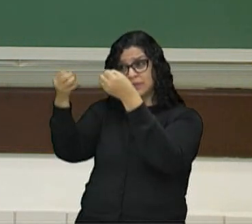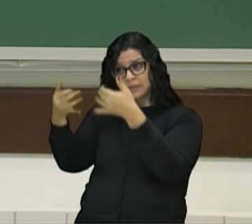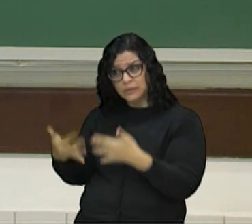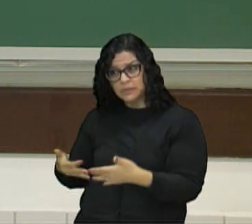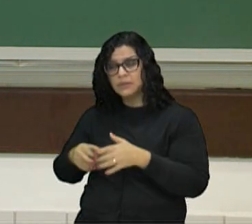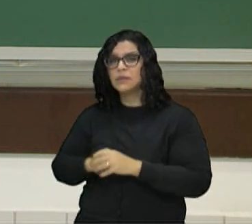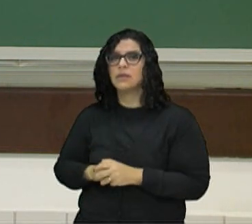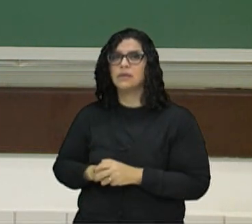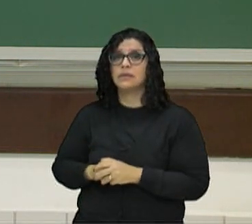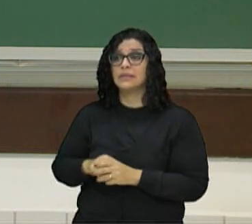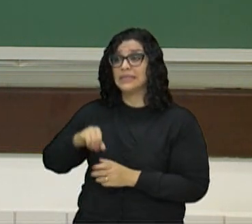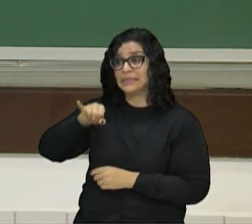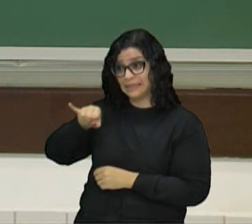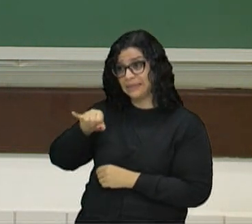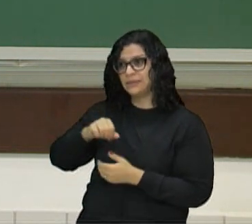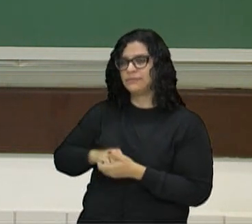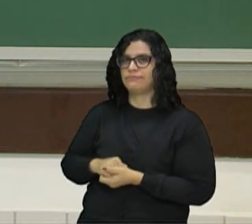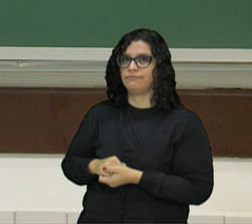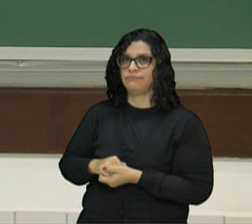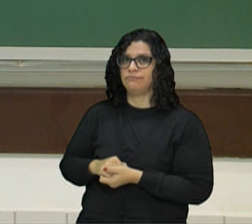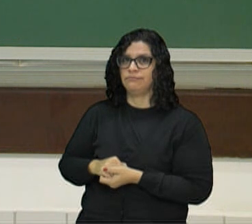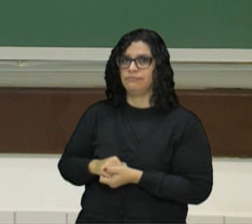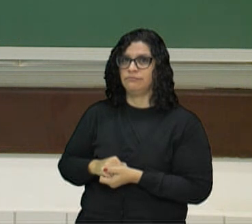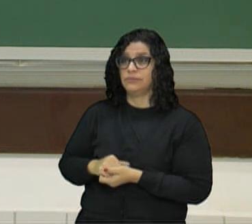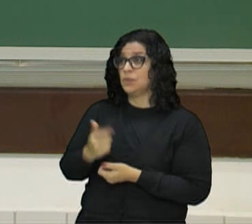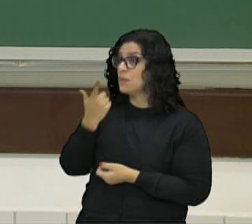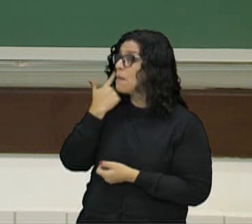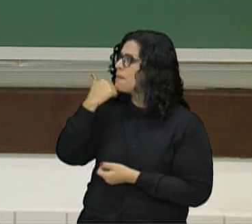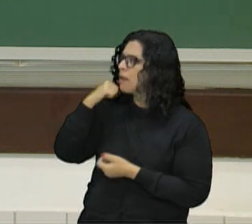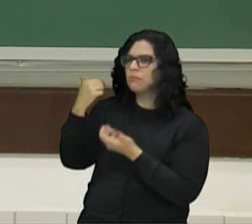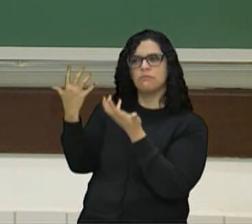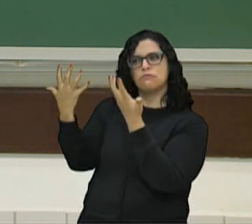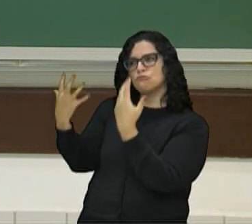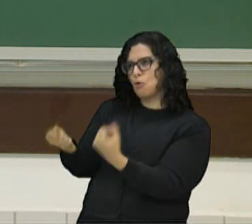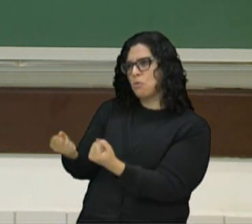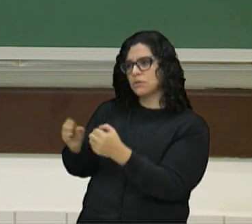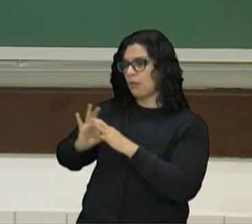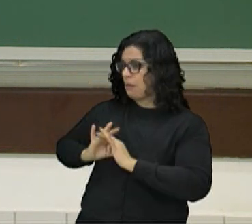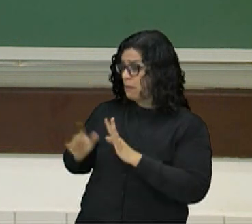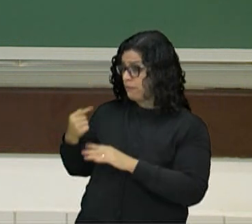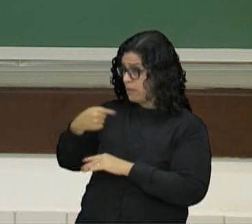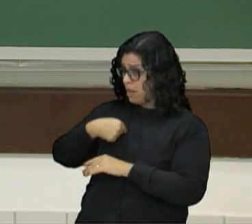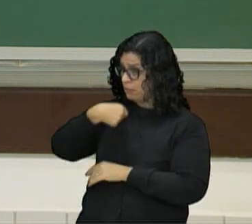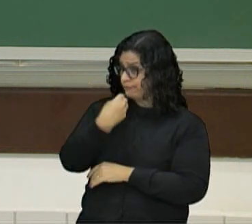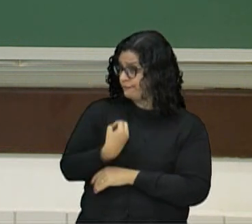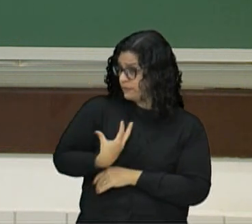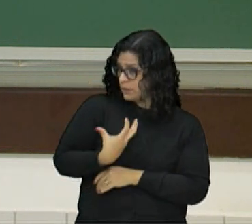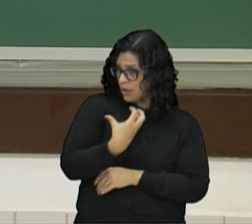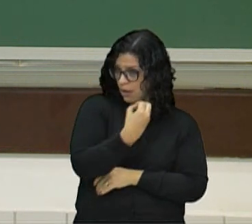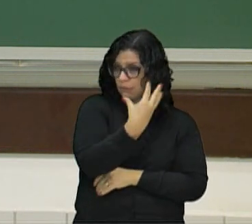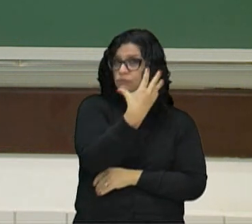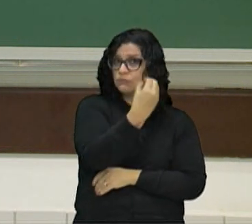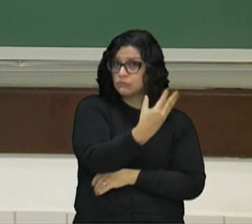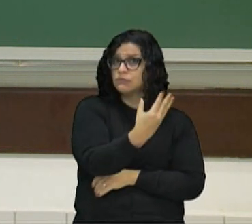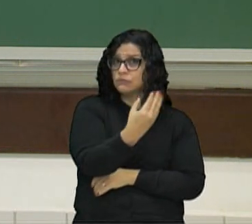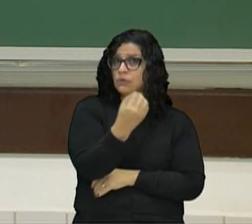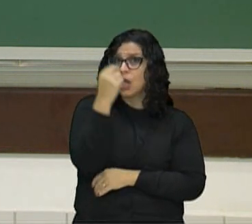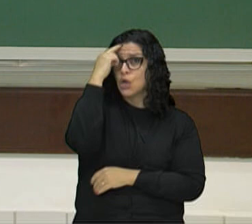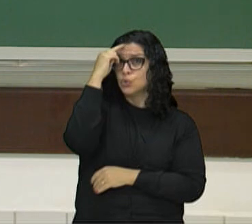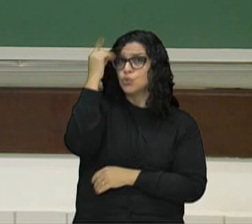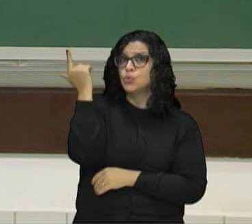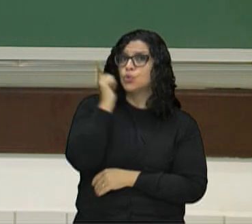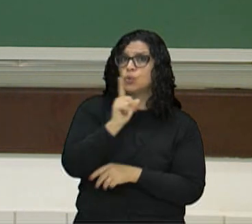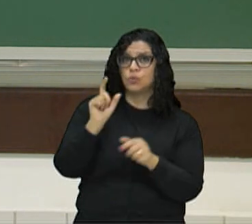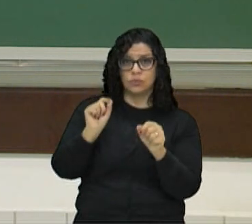claro, se o pai não liberar eu se aventurar e realizar esse